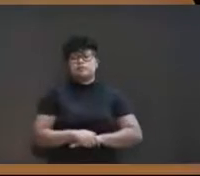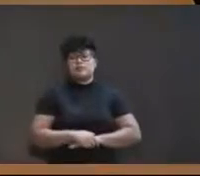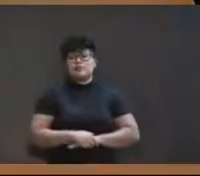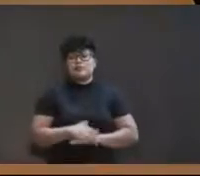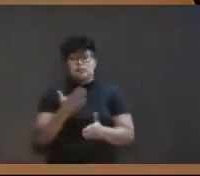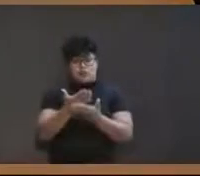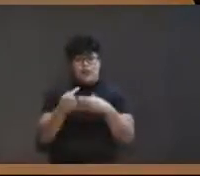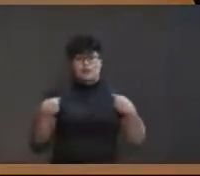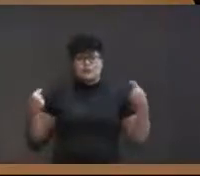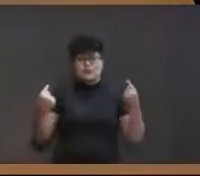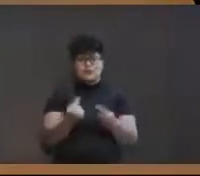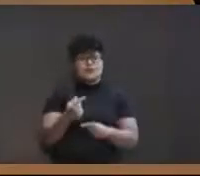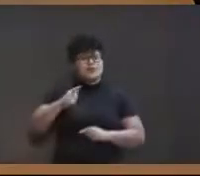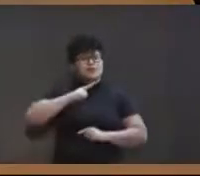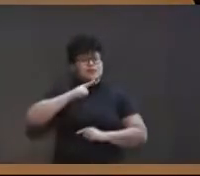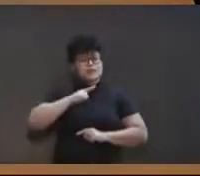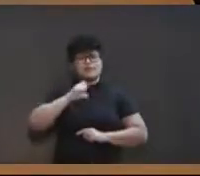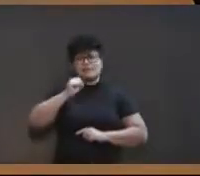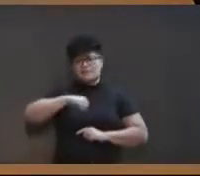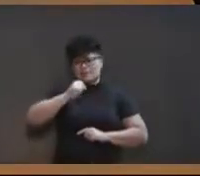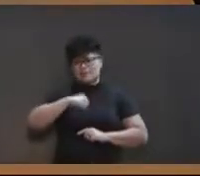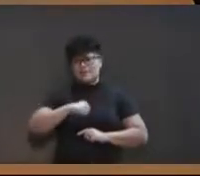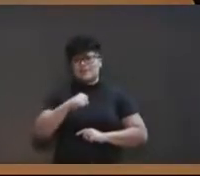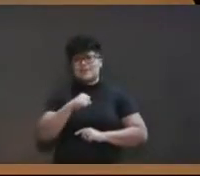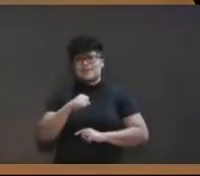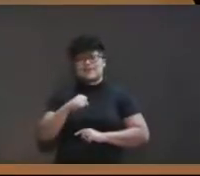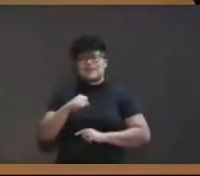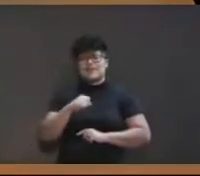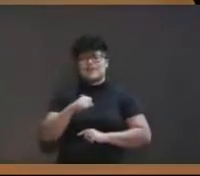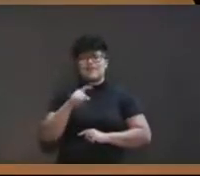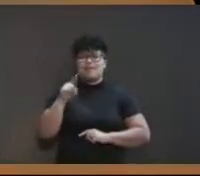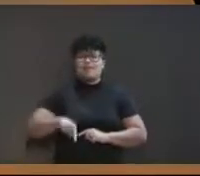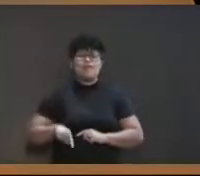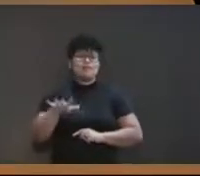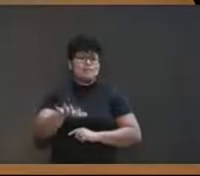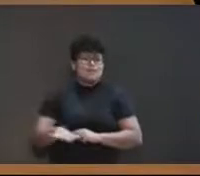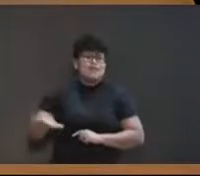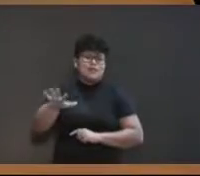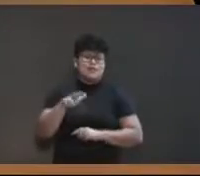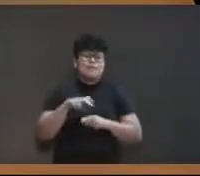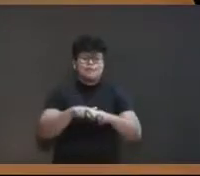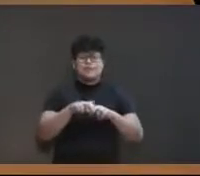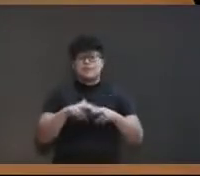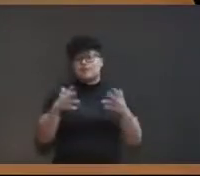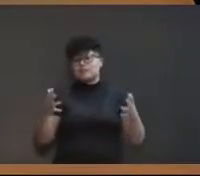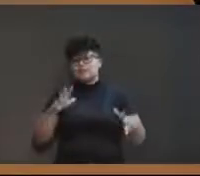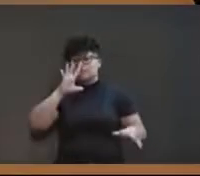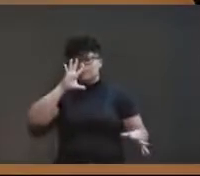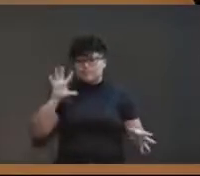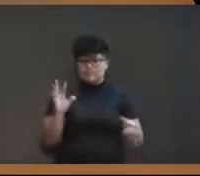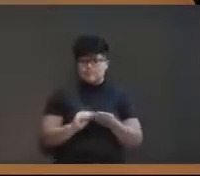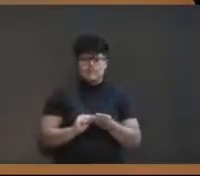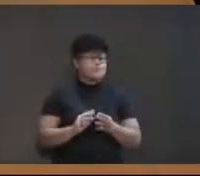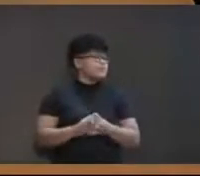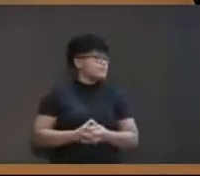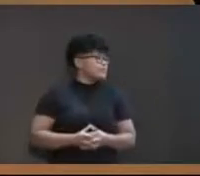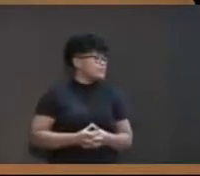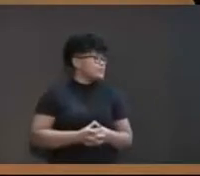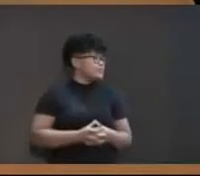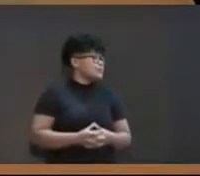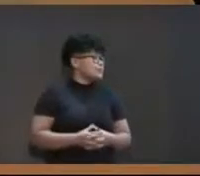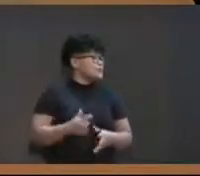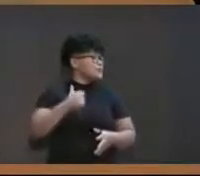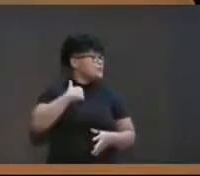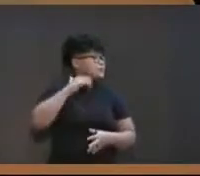estudar conosco nós temos esses esses professores que trabalham com esse tipo de problema e só para finalizar eu eu